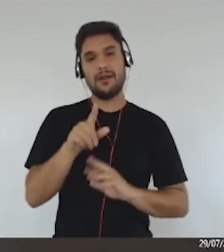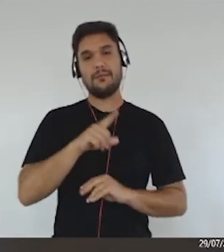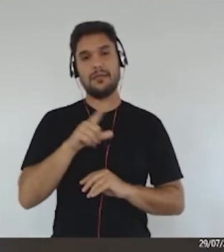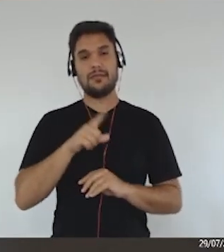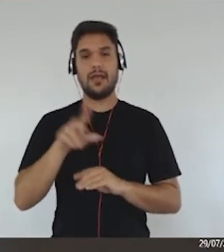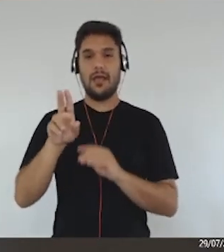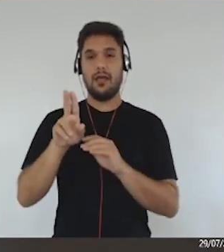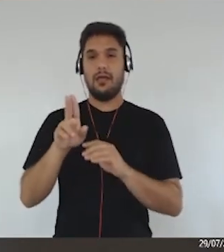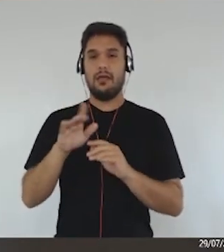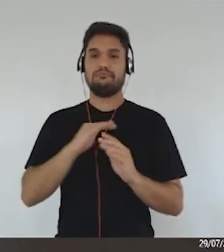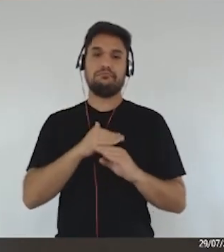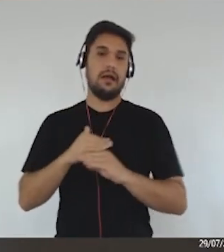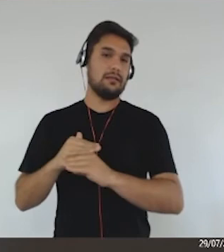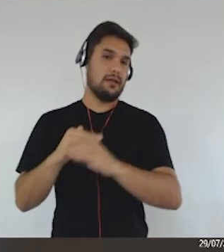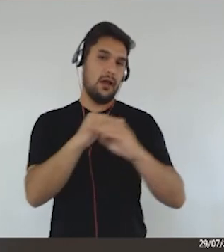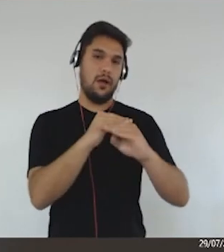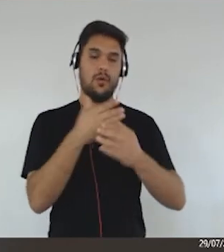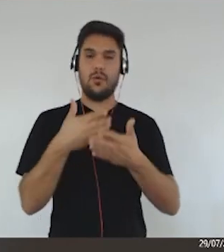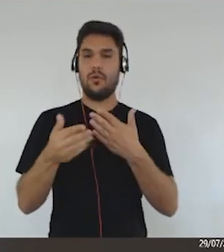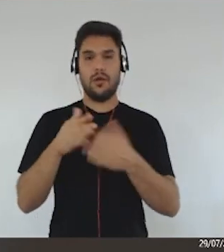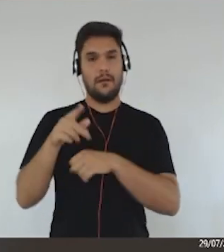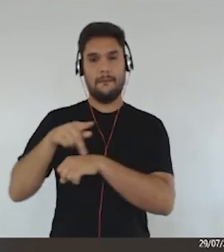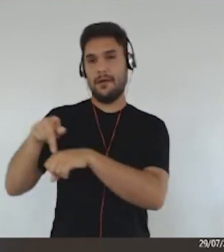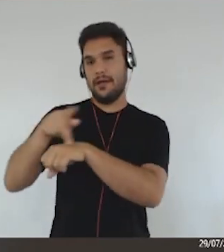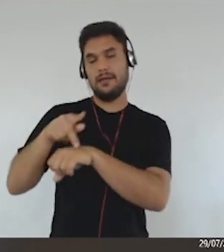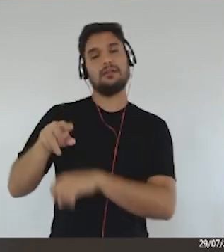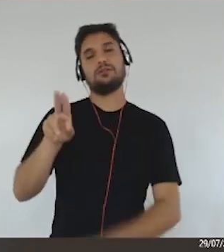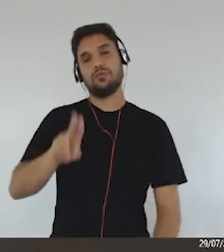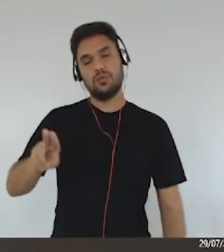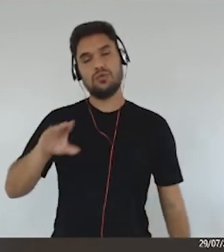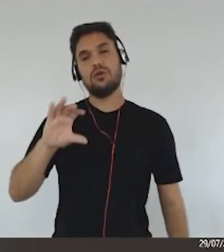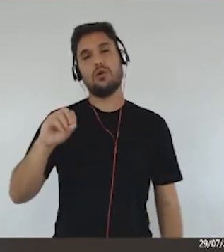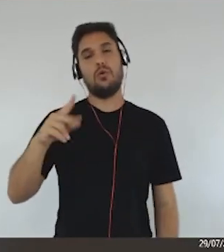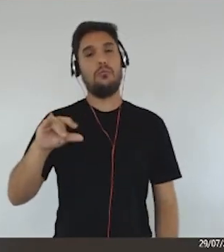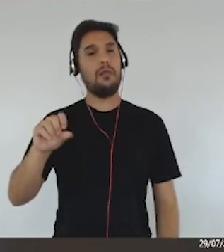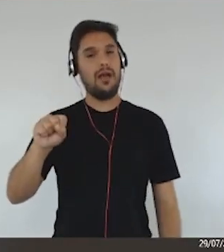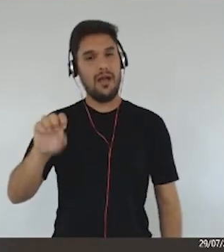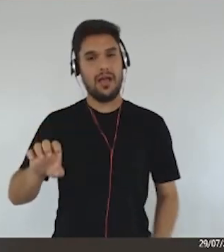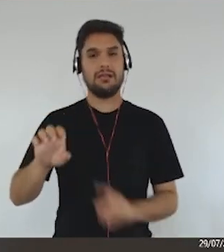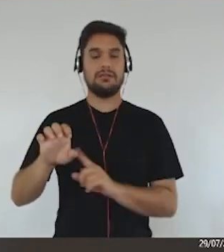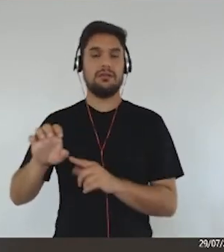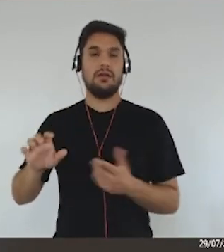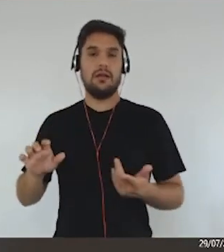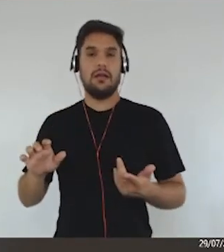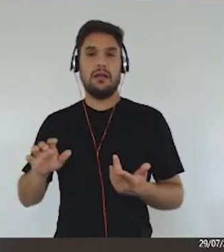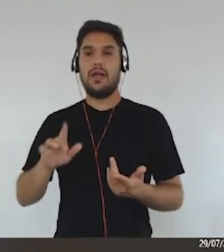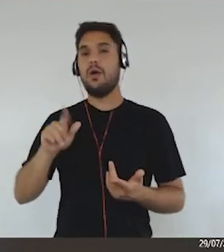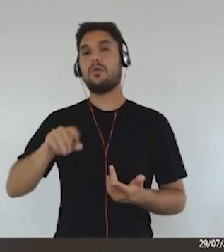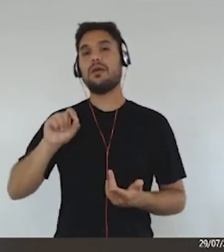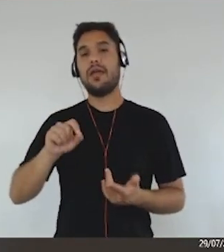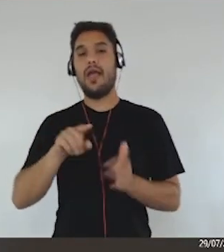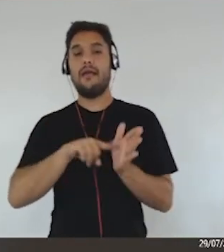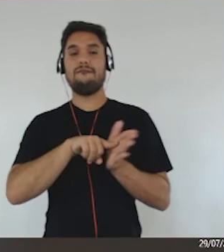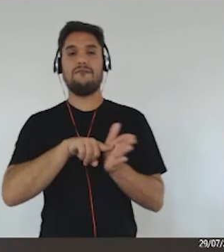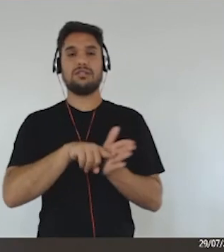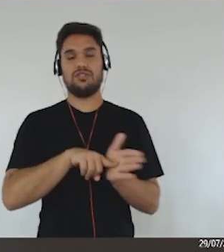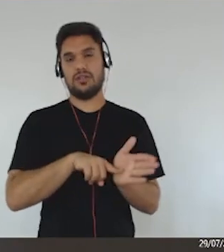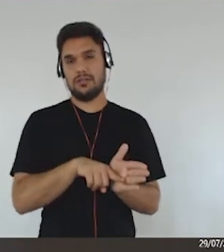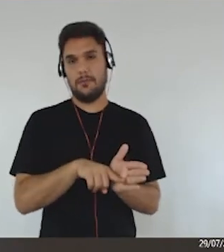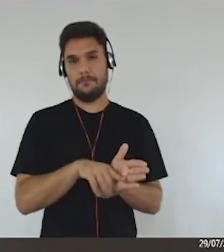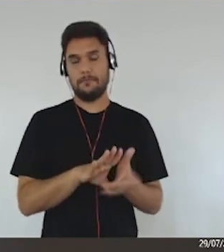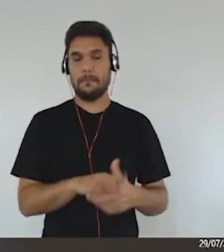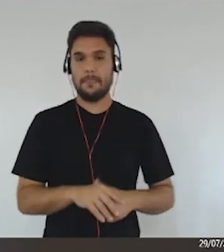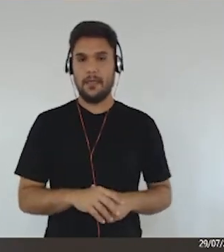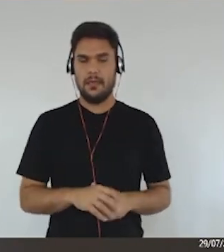que é universal, vale assim em qualquer país que pratica o compliance, por assim dizer, que são as investigações. É